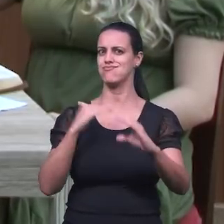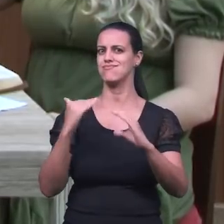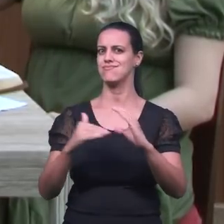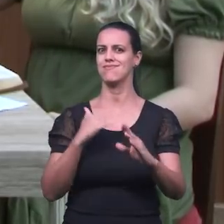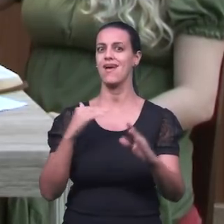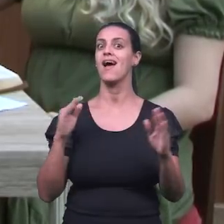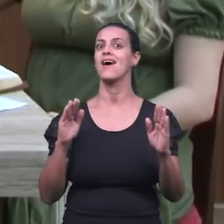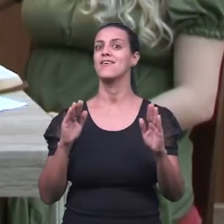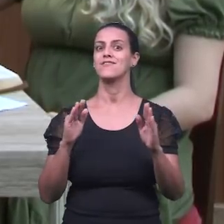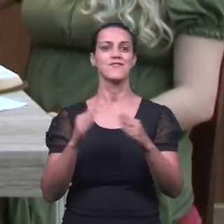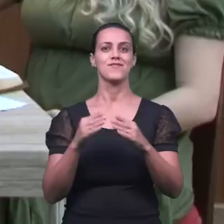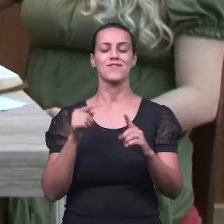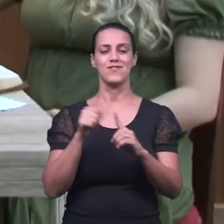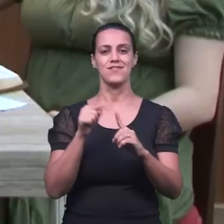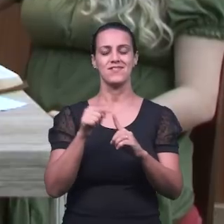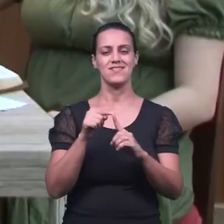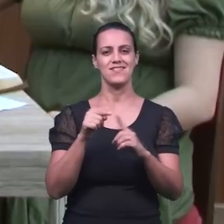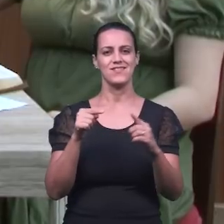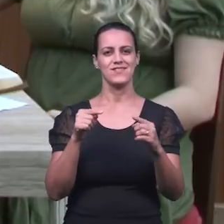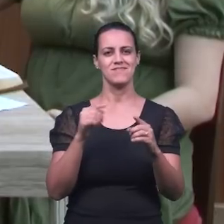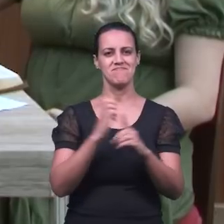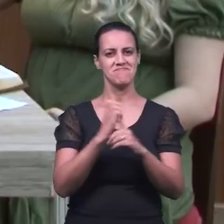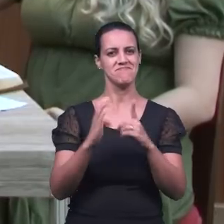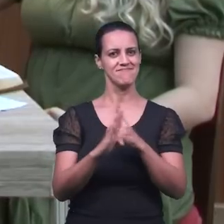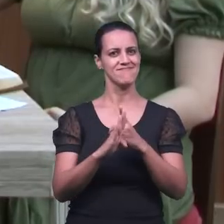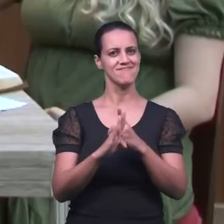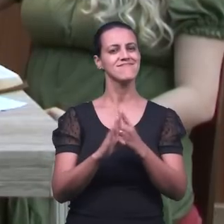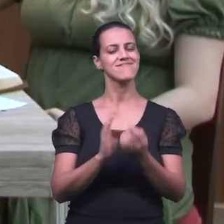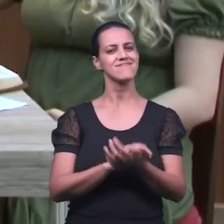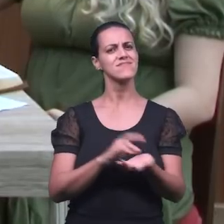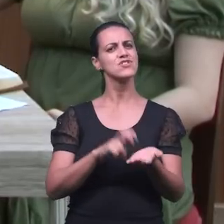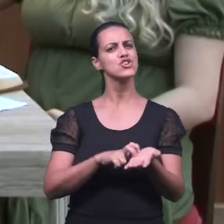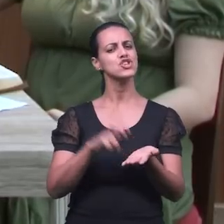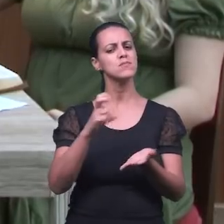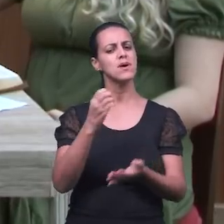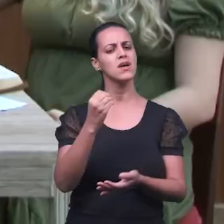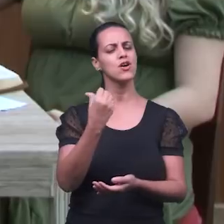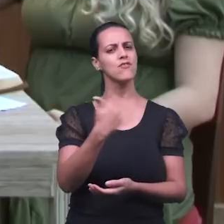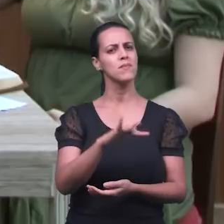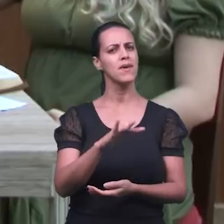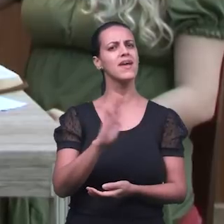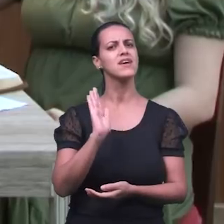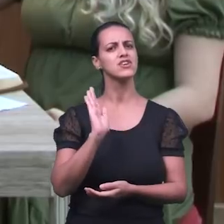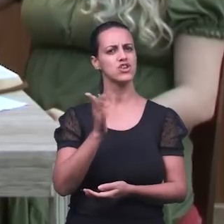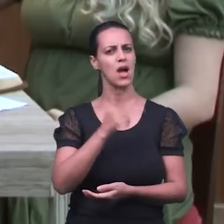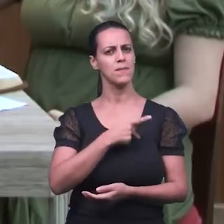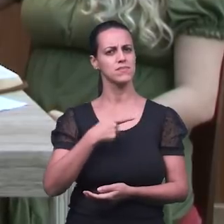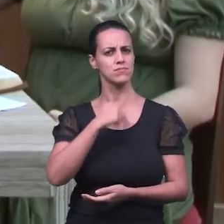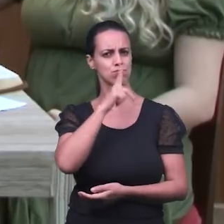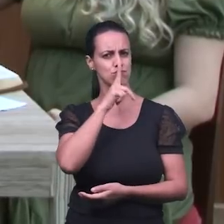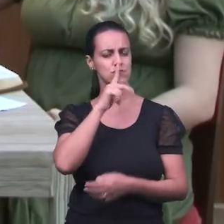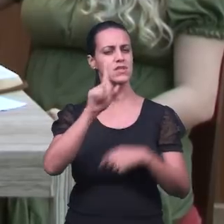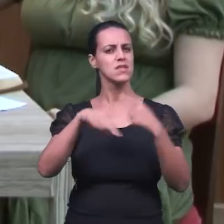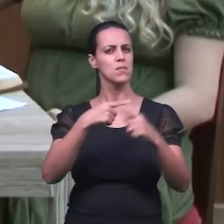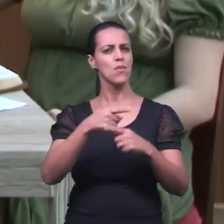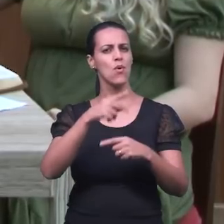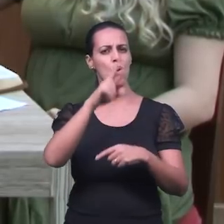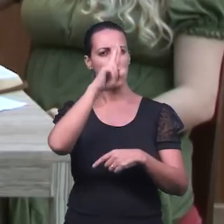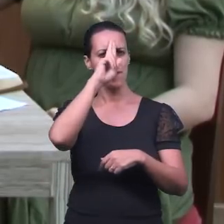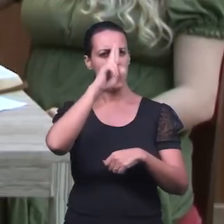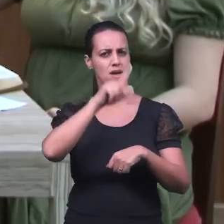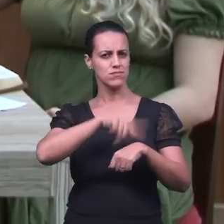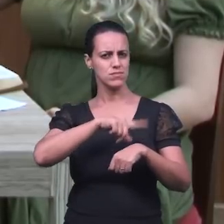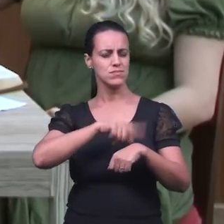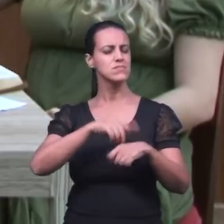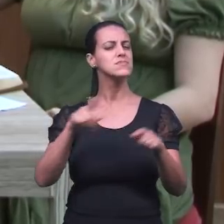bíblica dominical. Às 9h30, pastor Gilson já realizou essa tarefa. Às 12 horas, ele retornou apresentando vídeos do exterior.